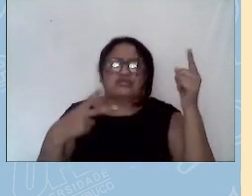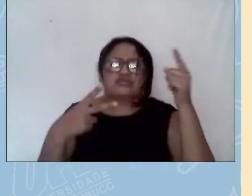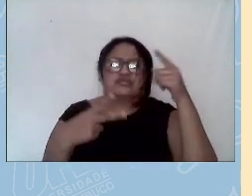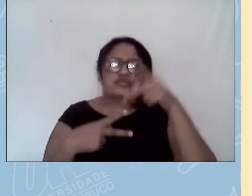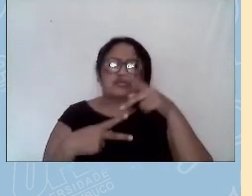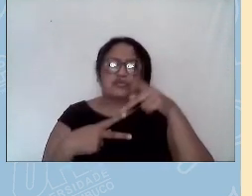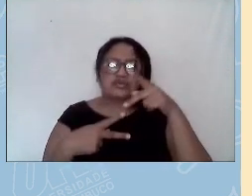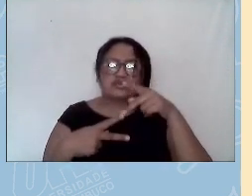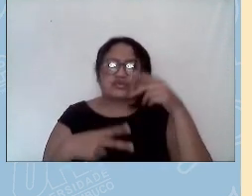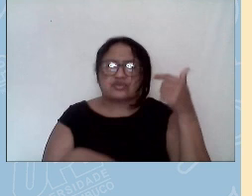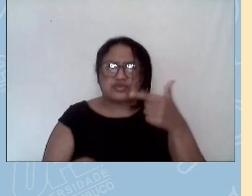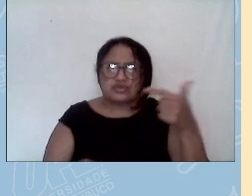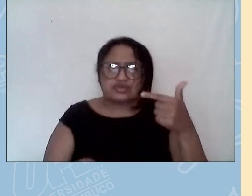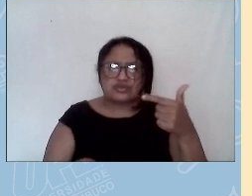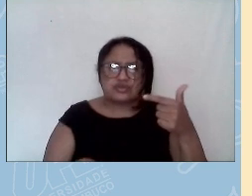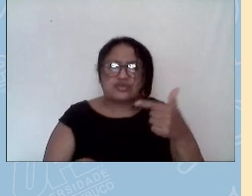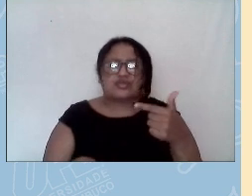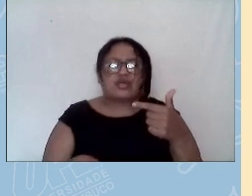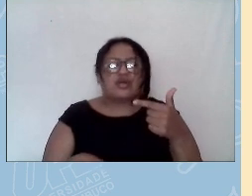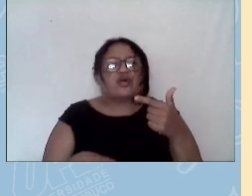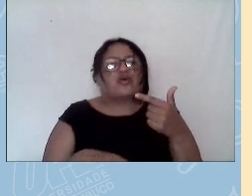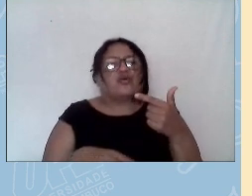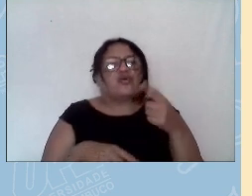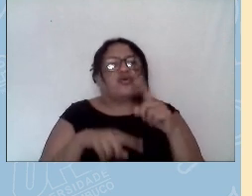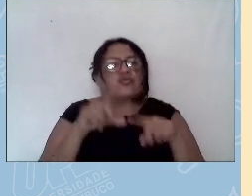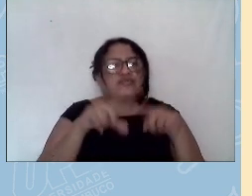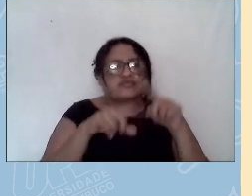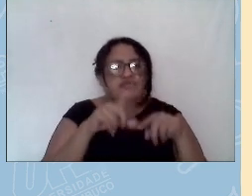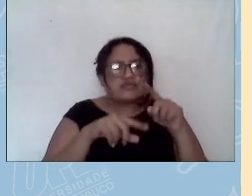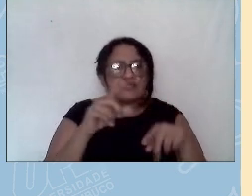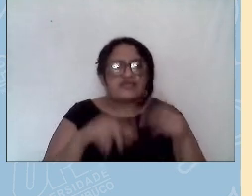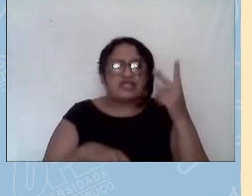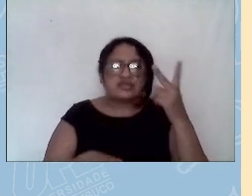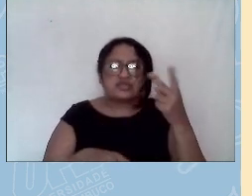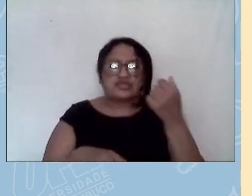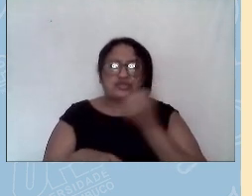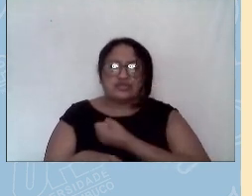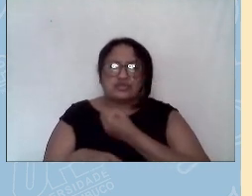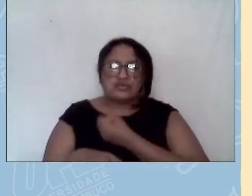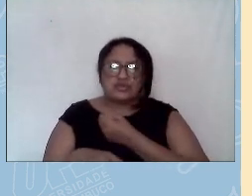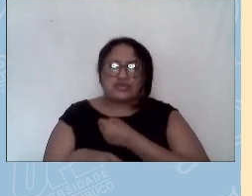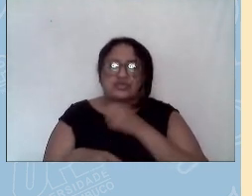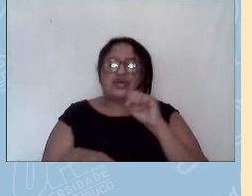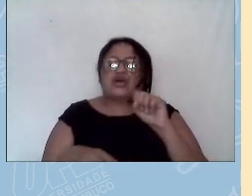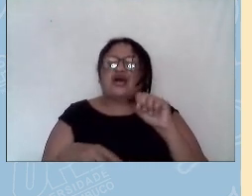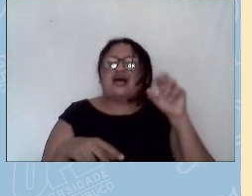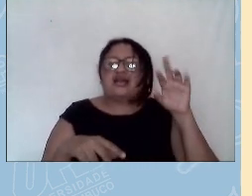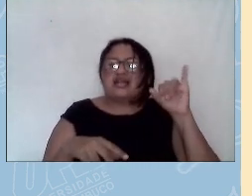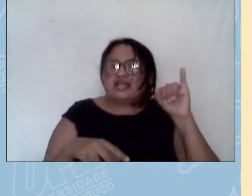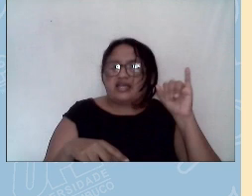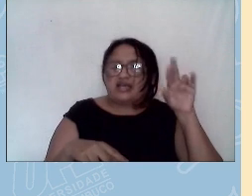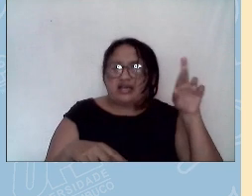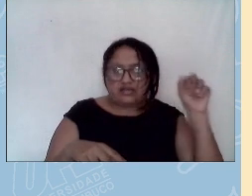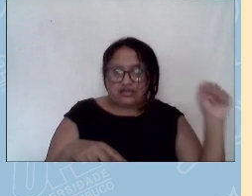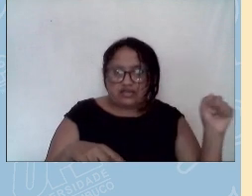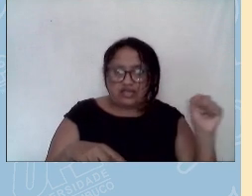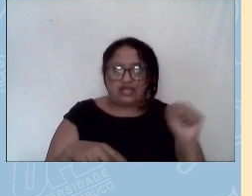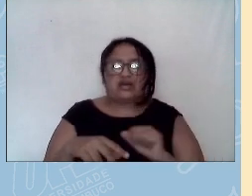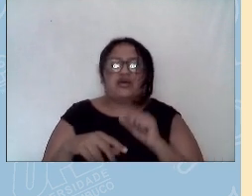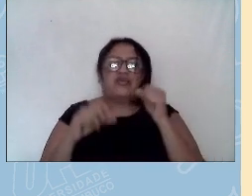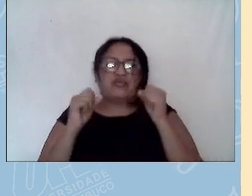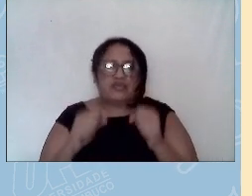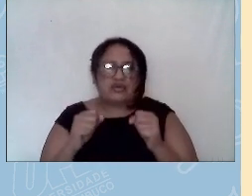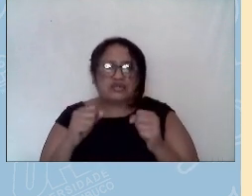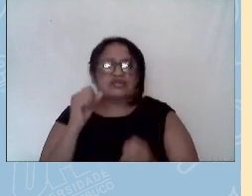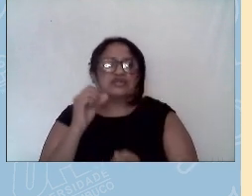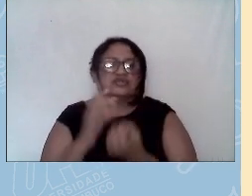produto de dois números irracionais pode resultar em um número racional proposição